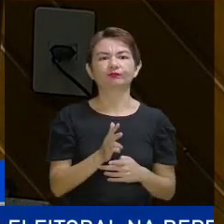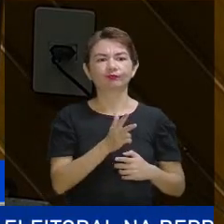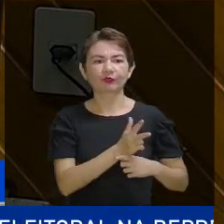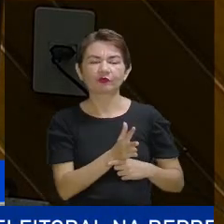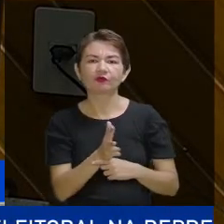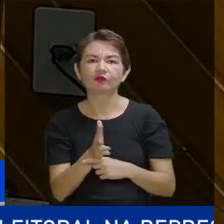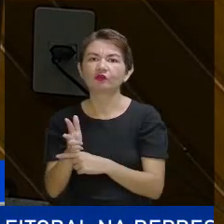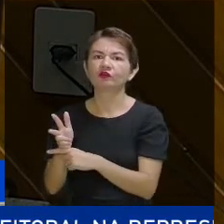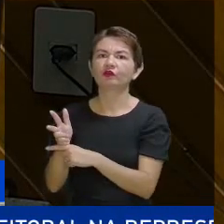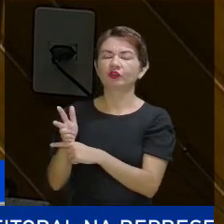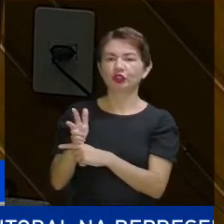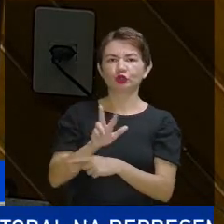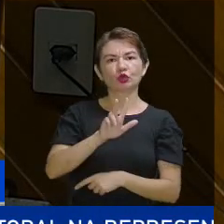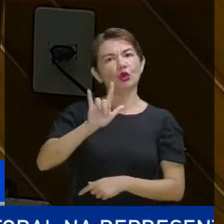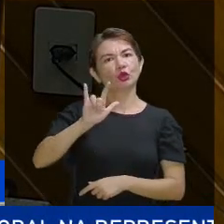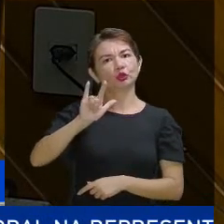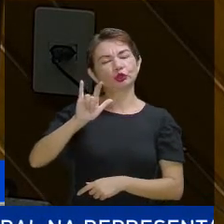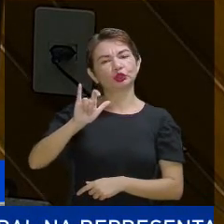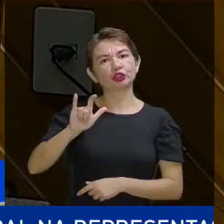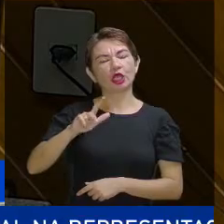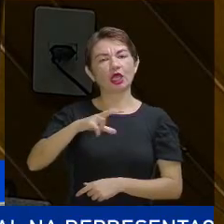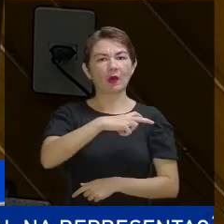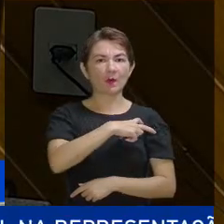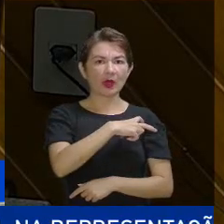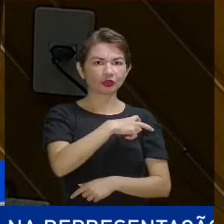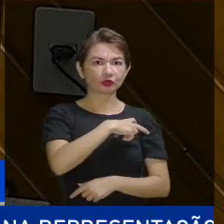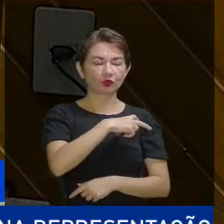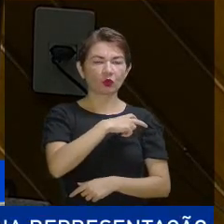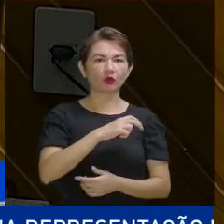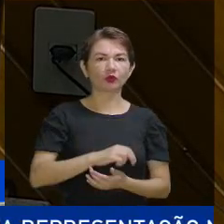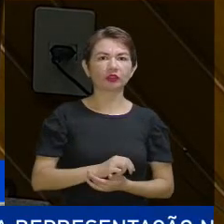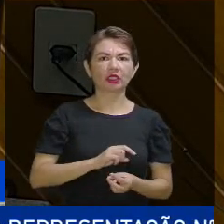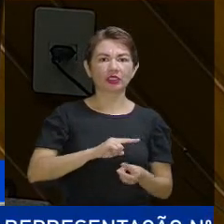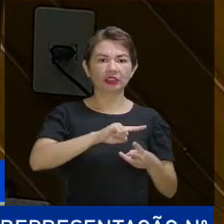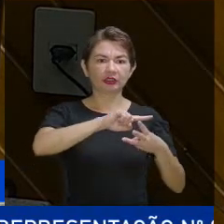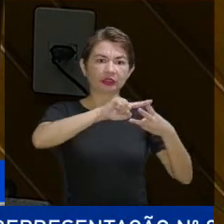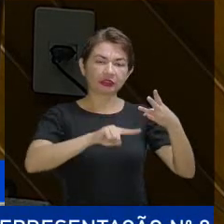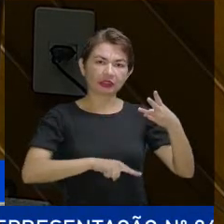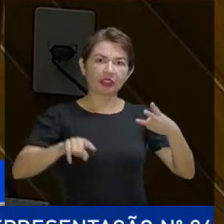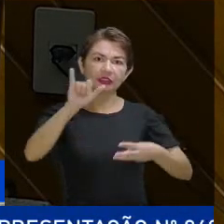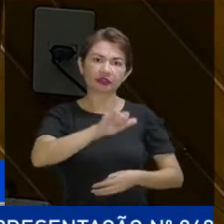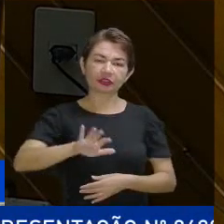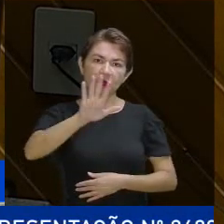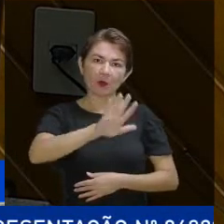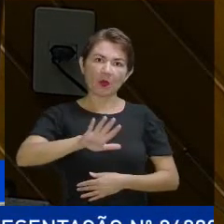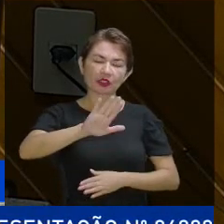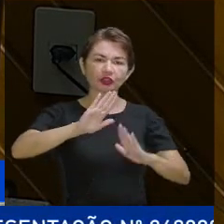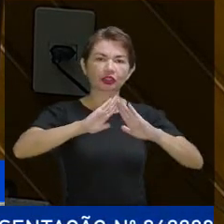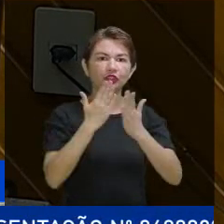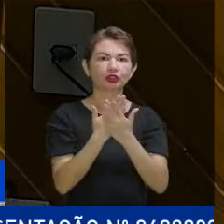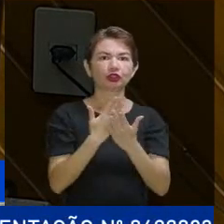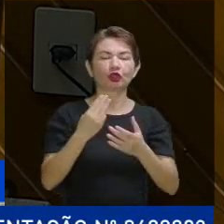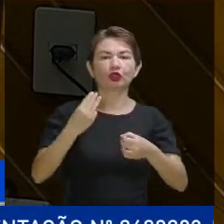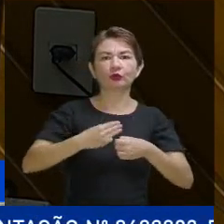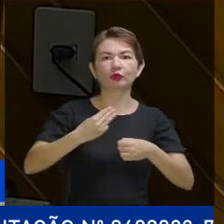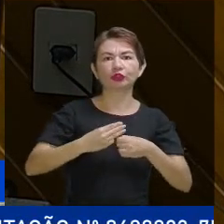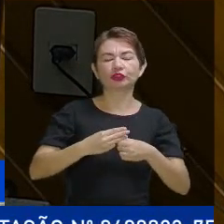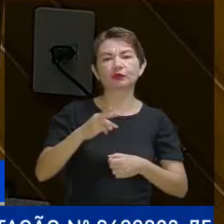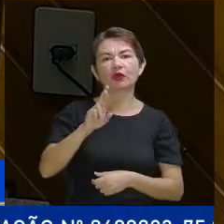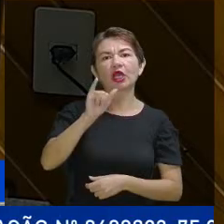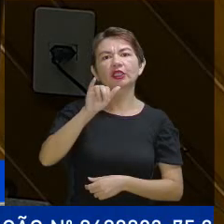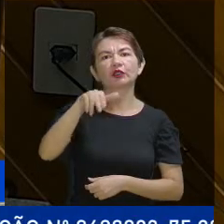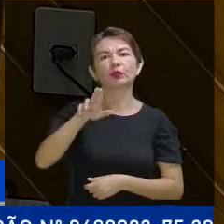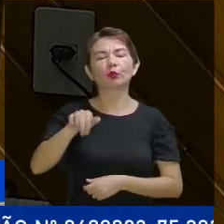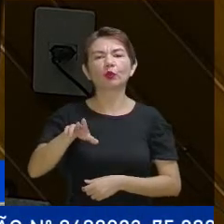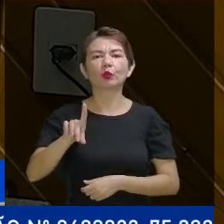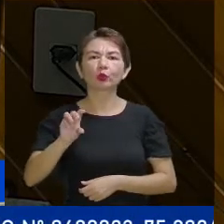conta pessoal do Instagram, contendo takes e imagens da Escola Municipal Raimundo Oliveira